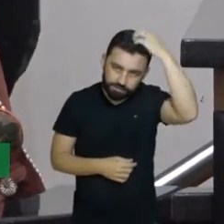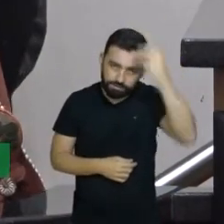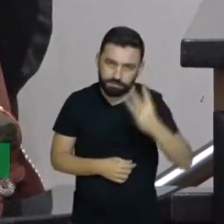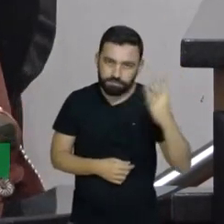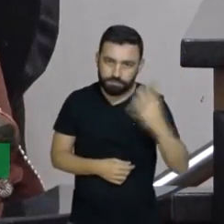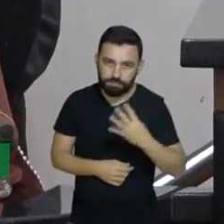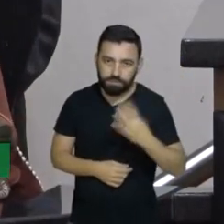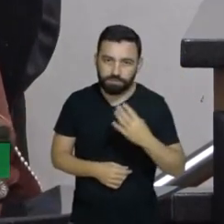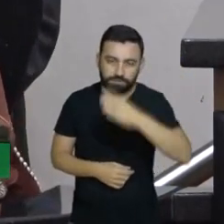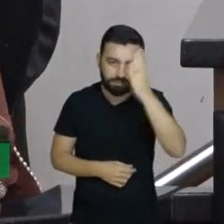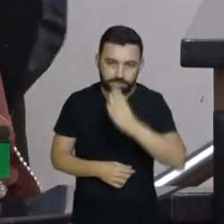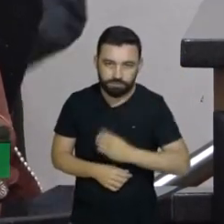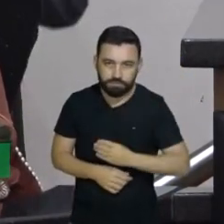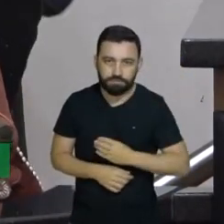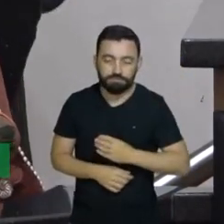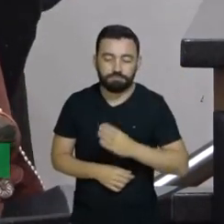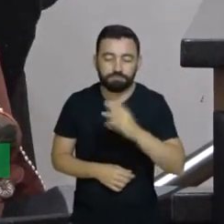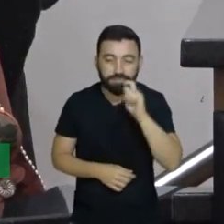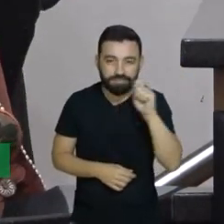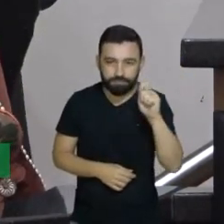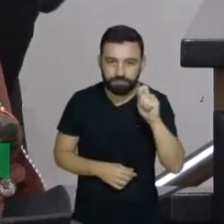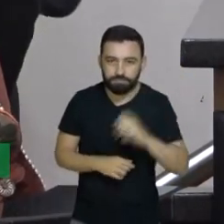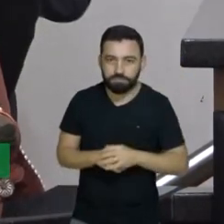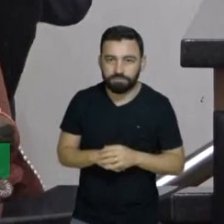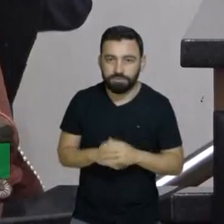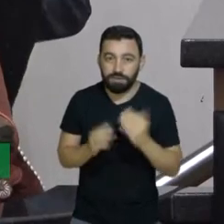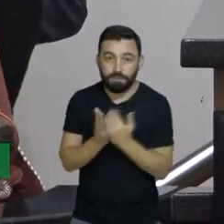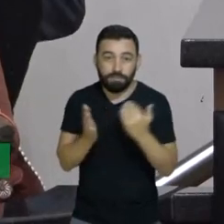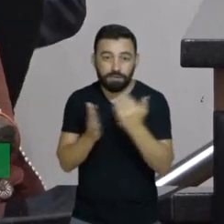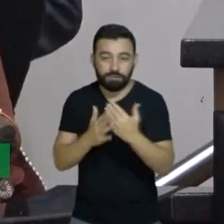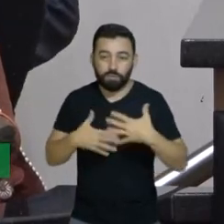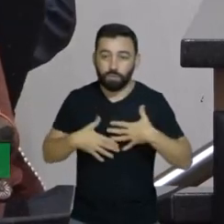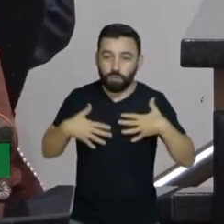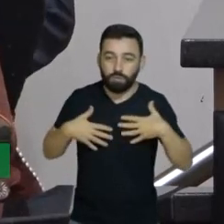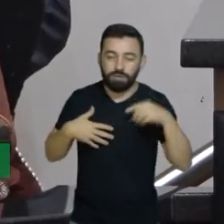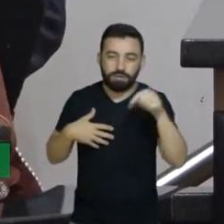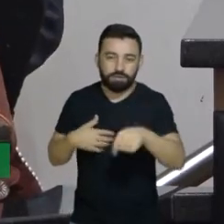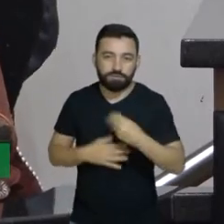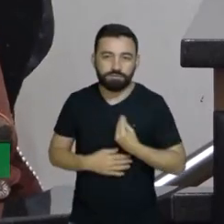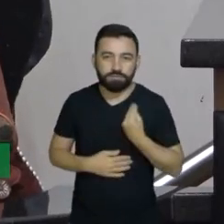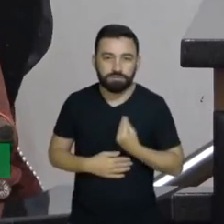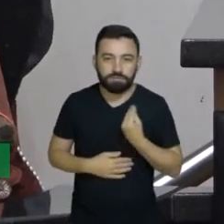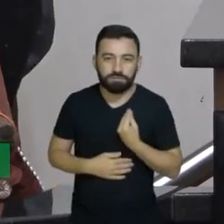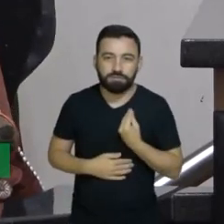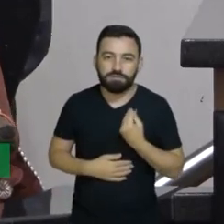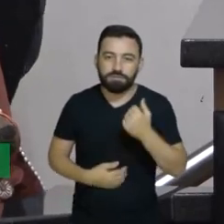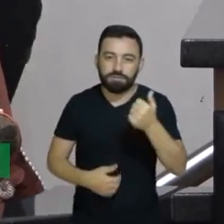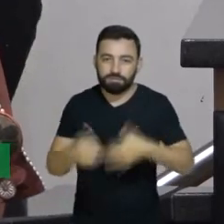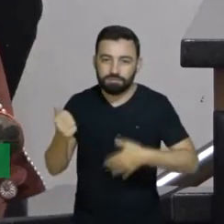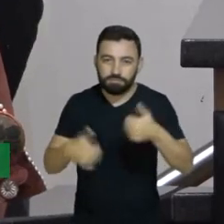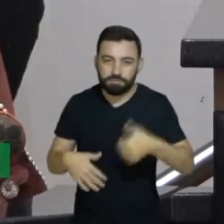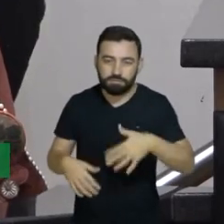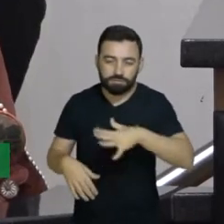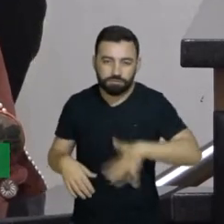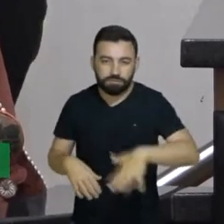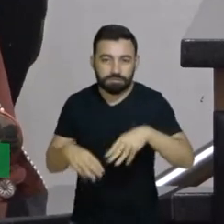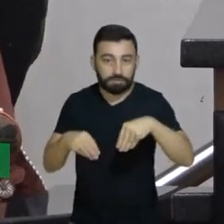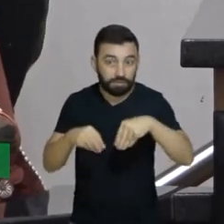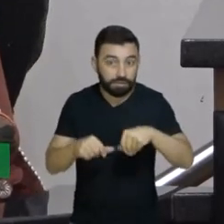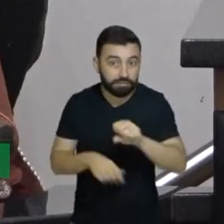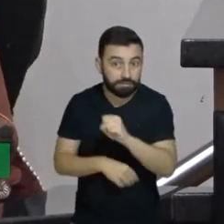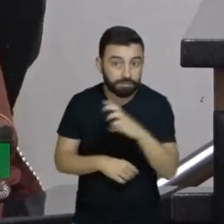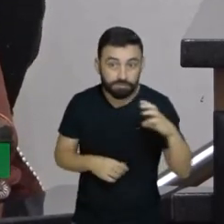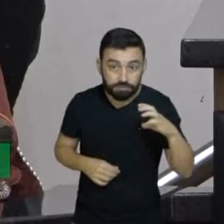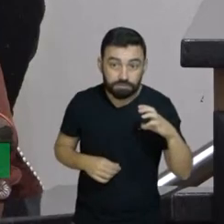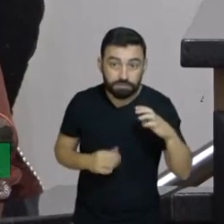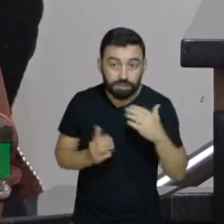Festa Nacional do Pinhão. Além da honra de estarmos aqui falando sobre a nossa terra catarinense, e